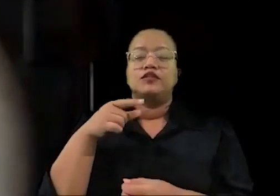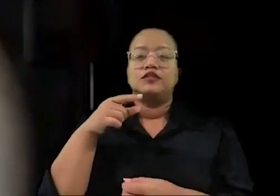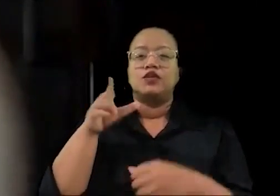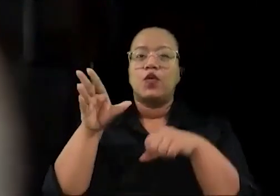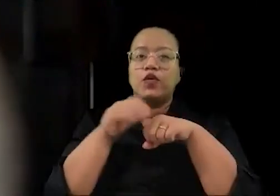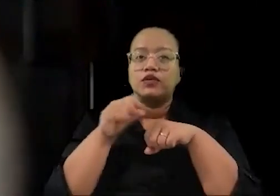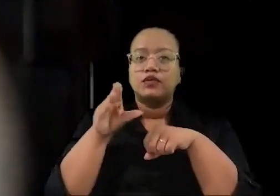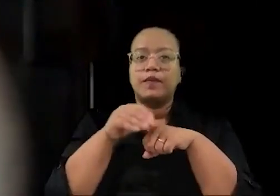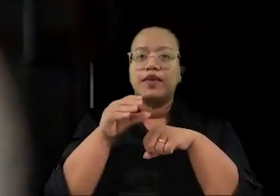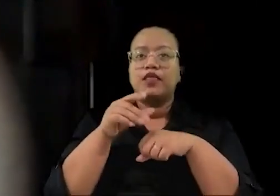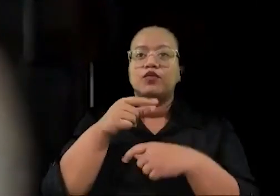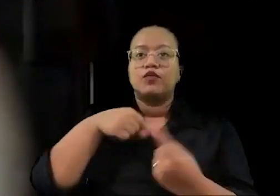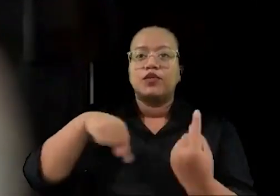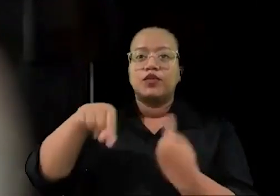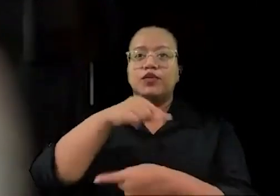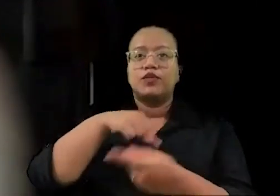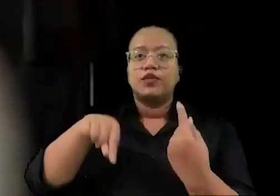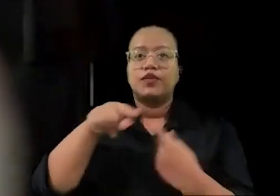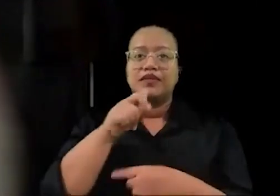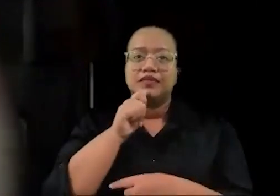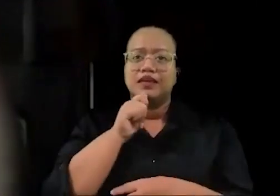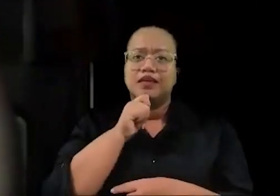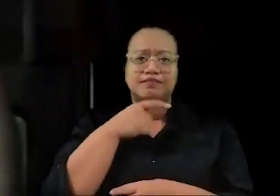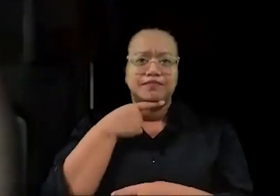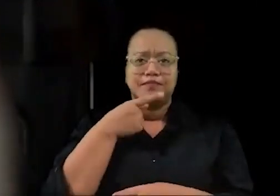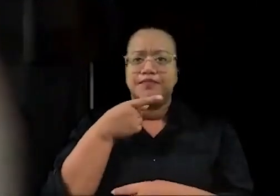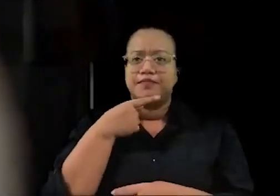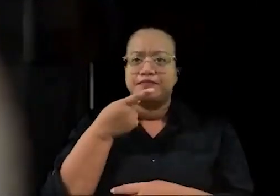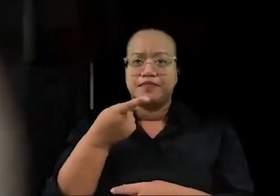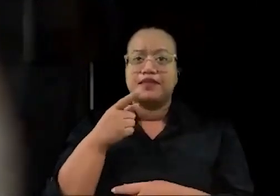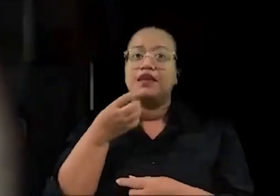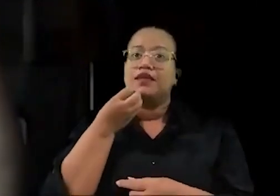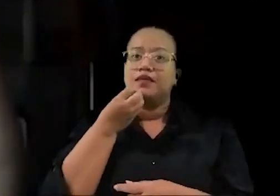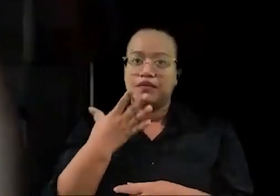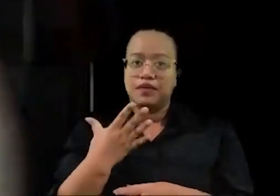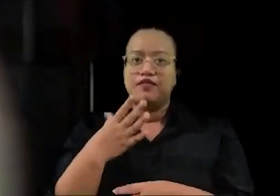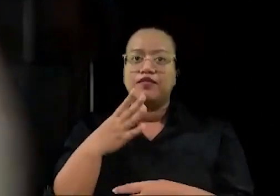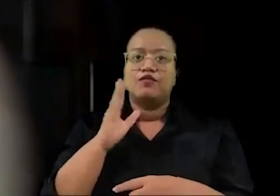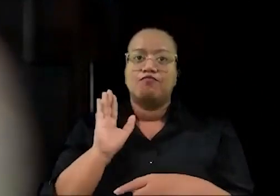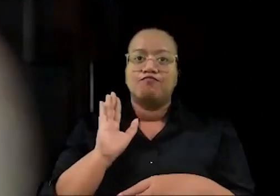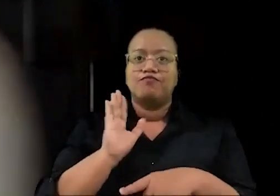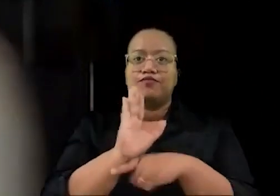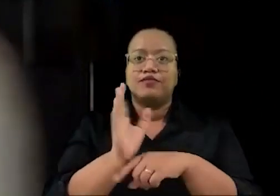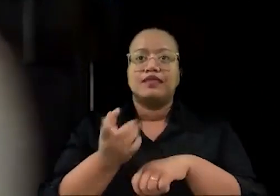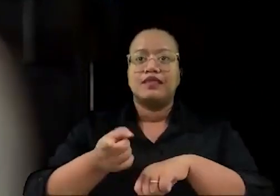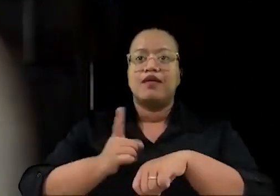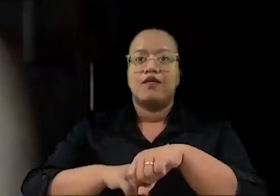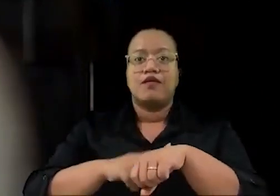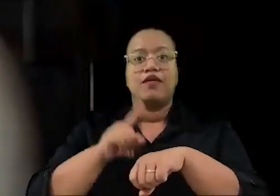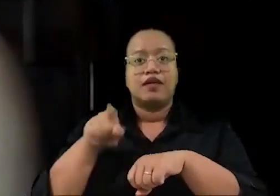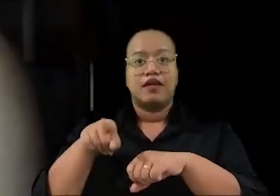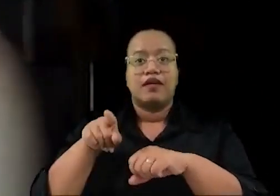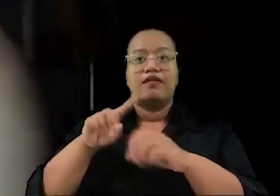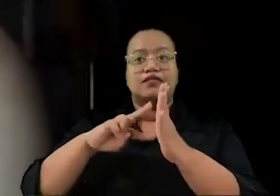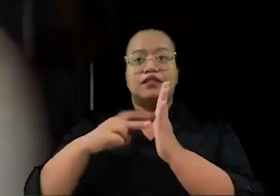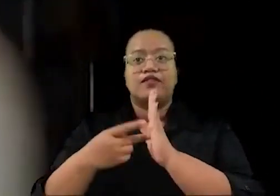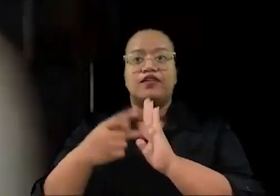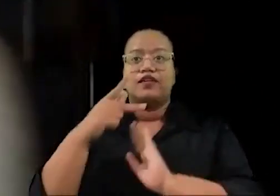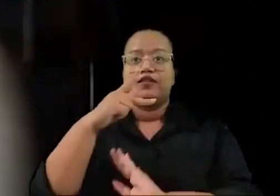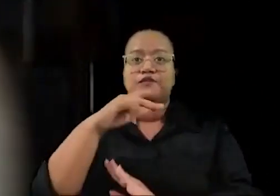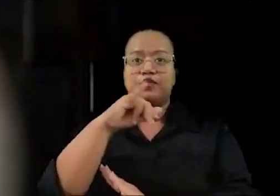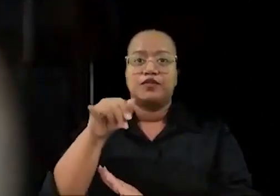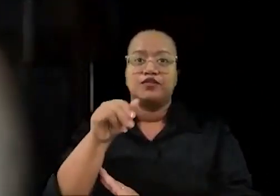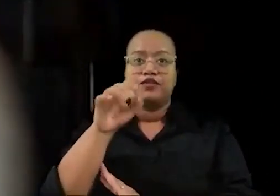do outro. E o benefício é imediato. Essa é a concepção do PJI, né? Embora esse encontro